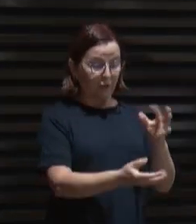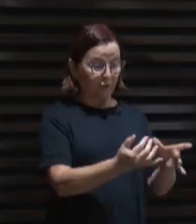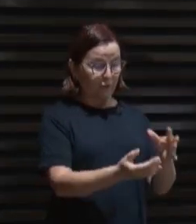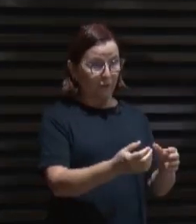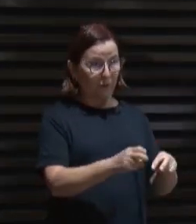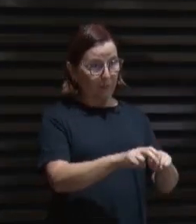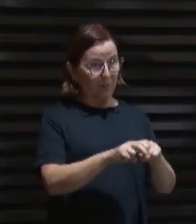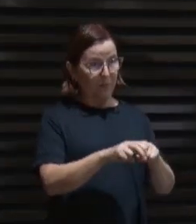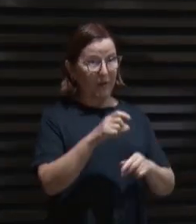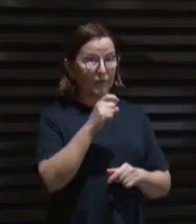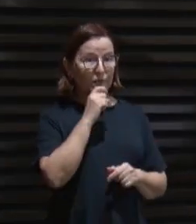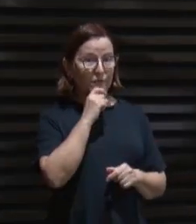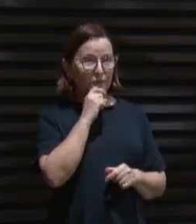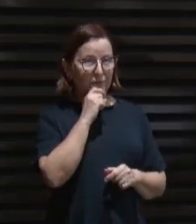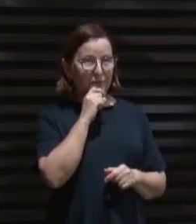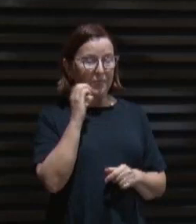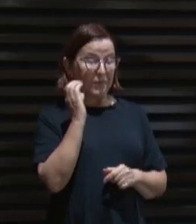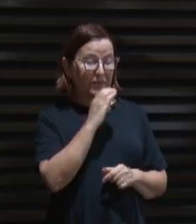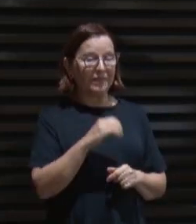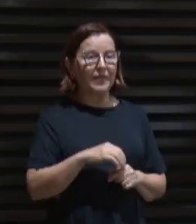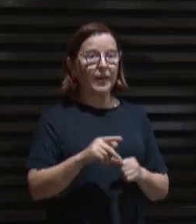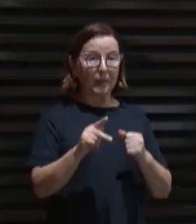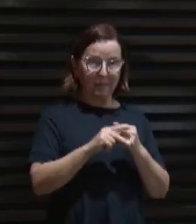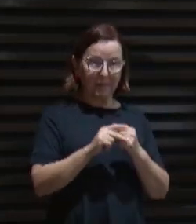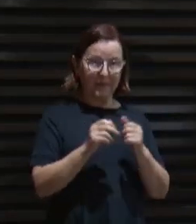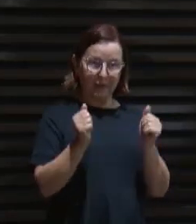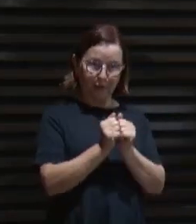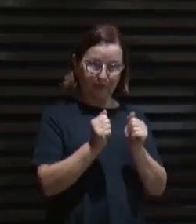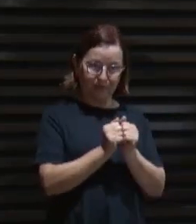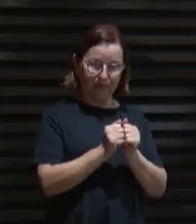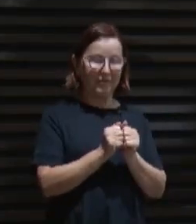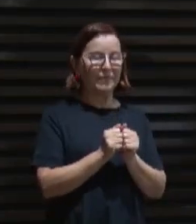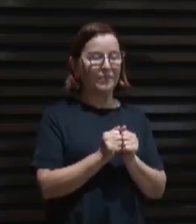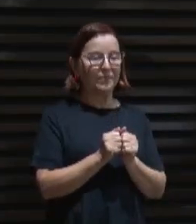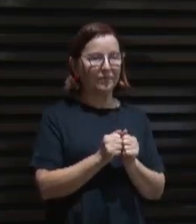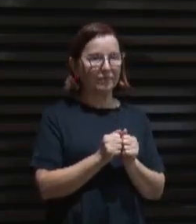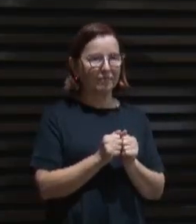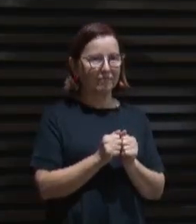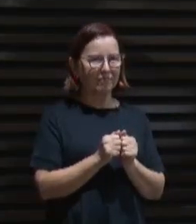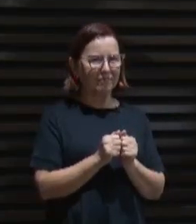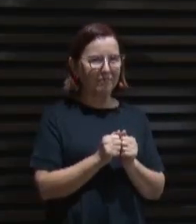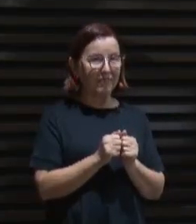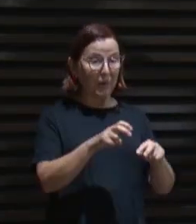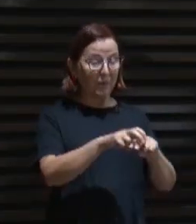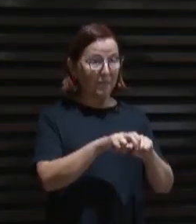e aquentavam-se. Pedro estava no meio deles, aquentando-se também.